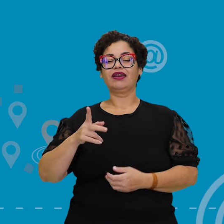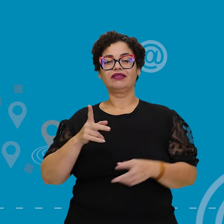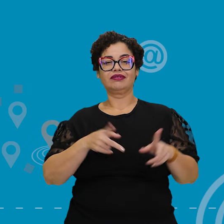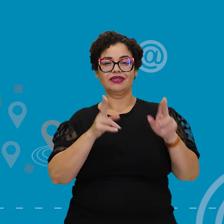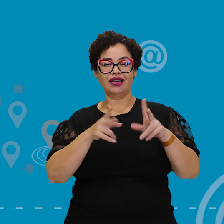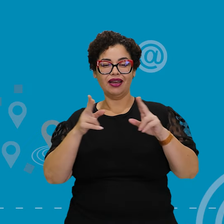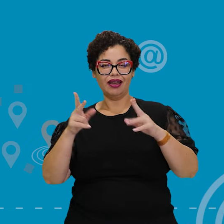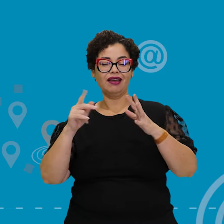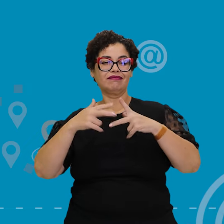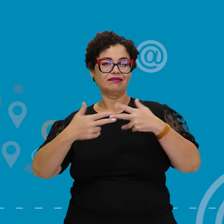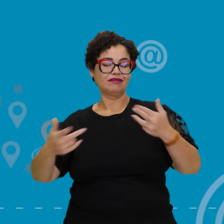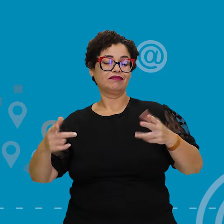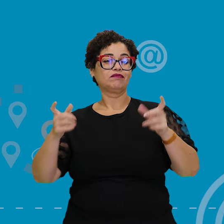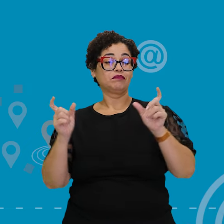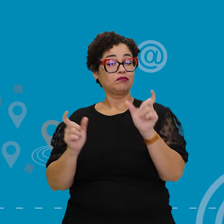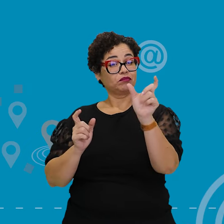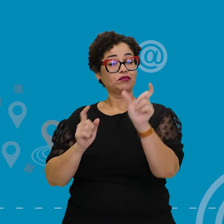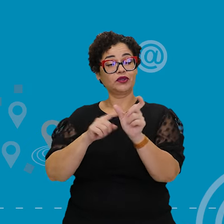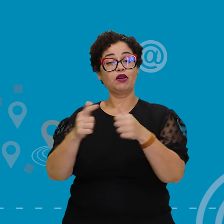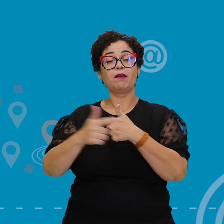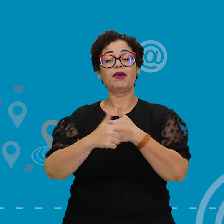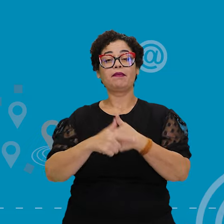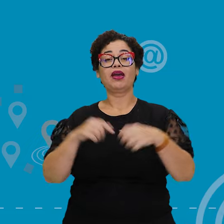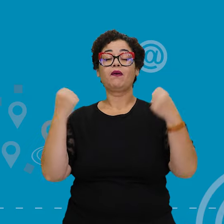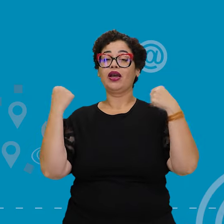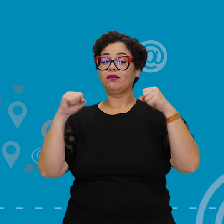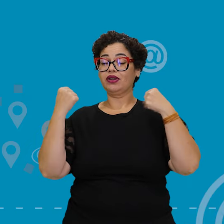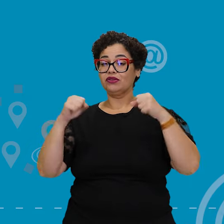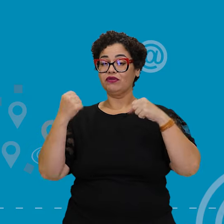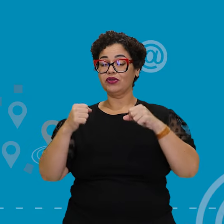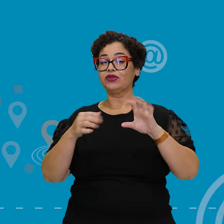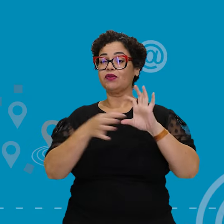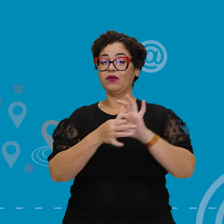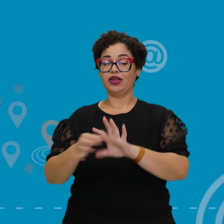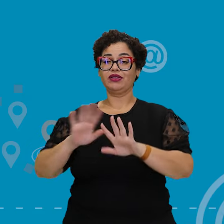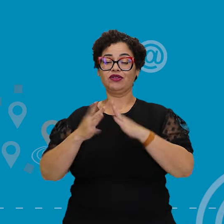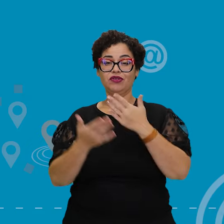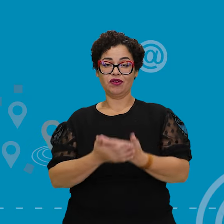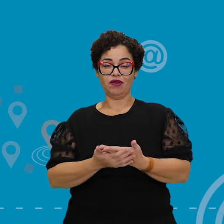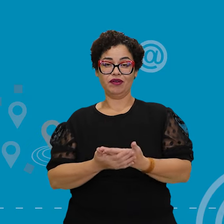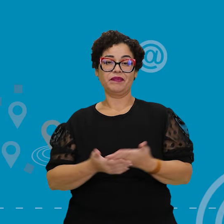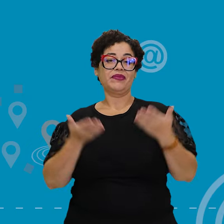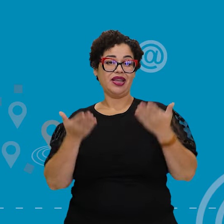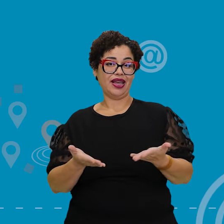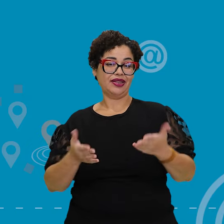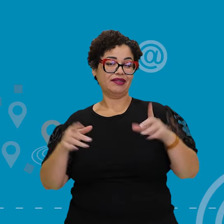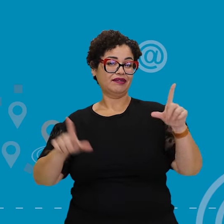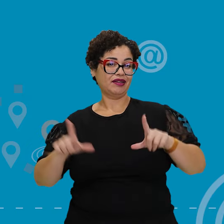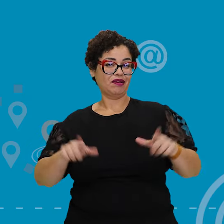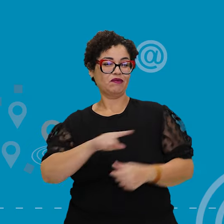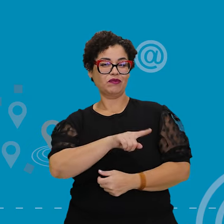Dando continuidade à nossa série de episódios intitulada O papel da educação física no contexto